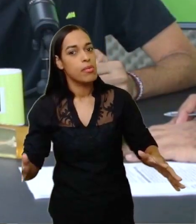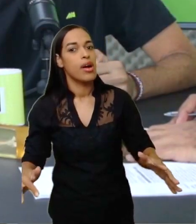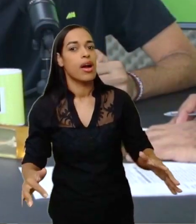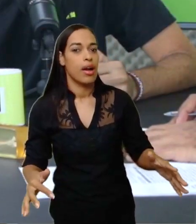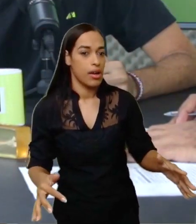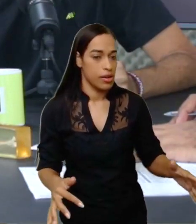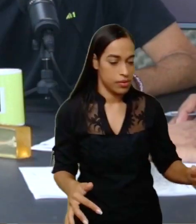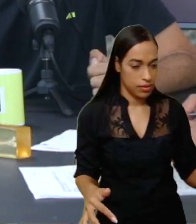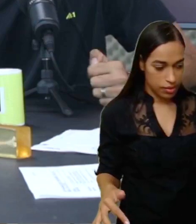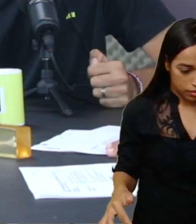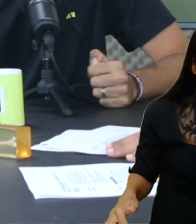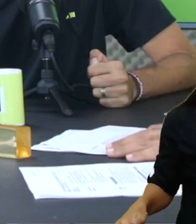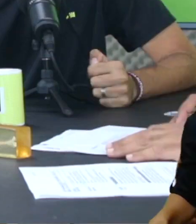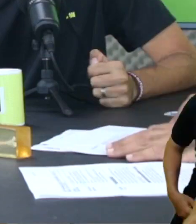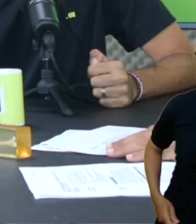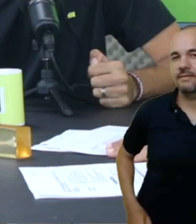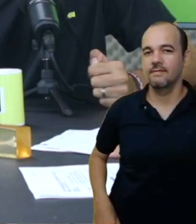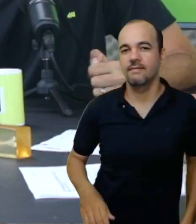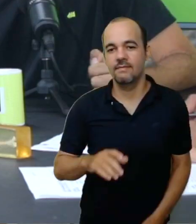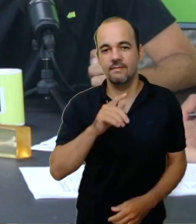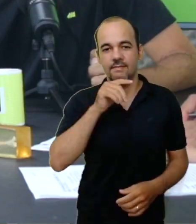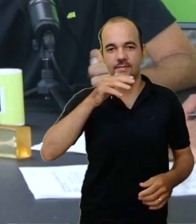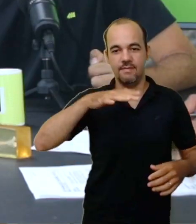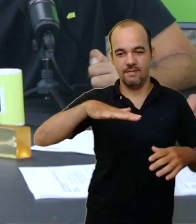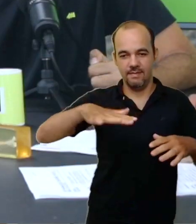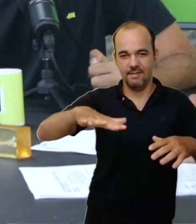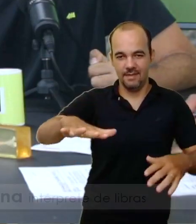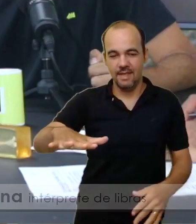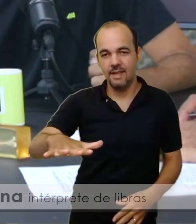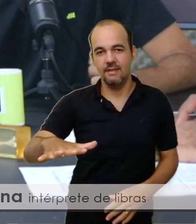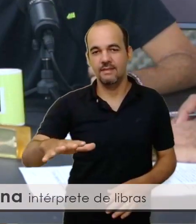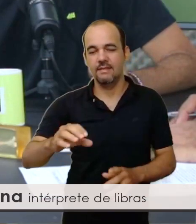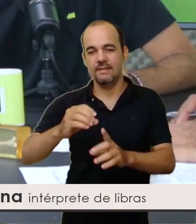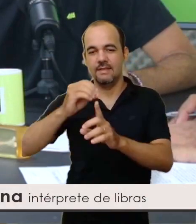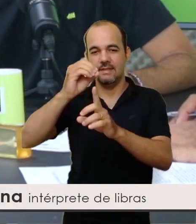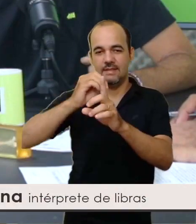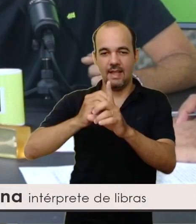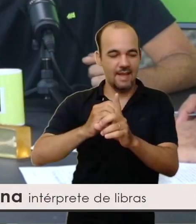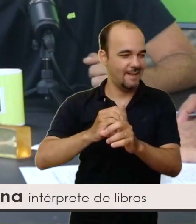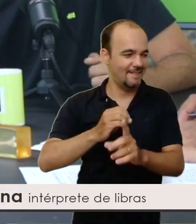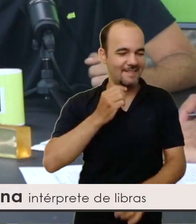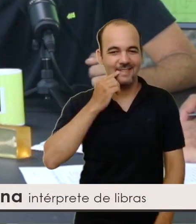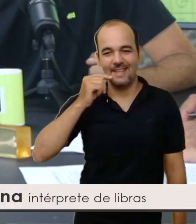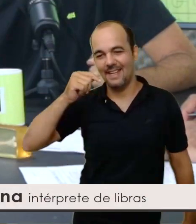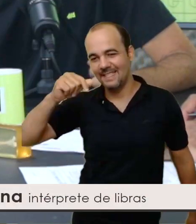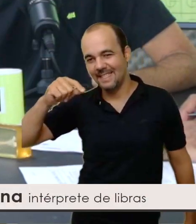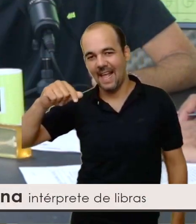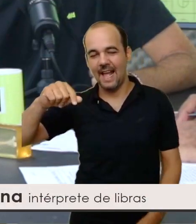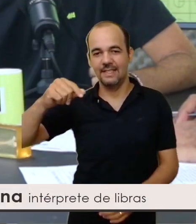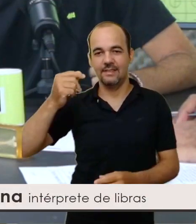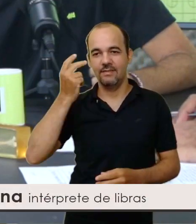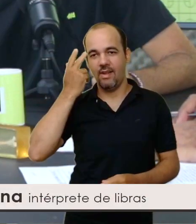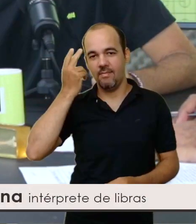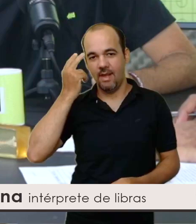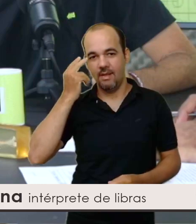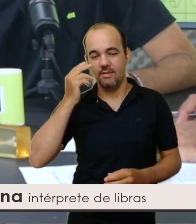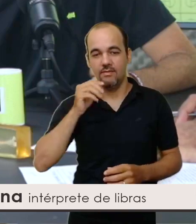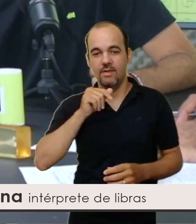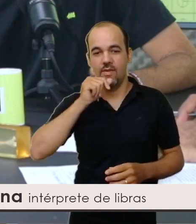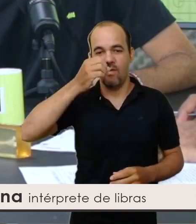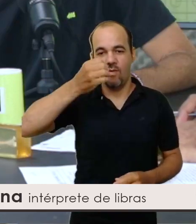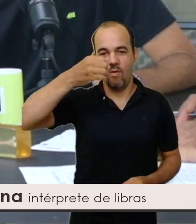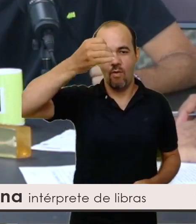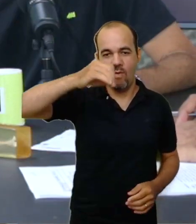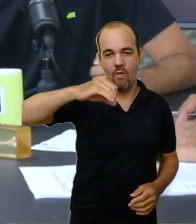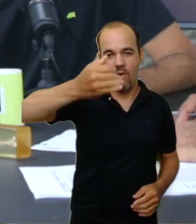rio, digamos, a gente tem 0 de salinidade e a partir no normal, né? A partir do momento que a gente vai chegando mais perto do oceano, a gente